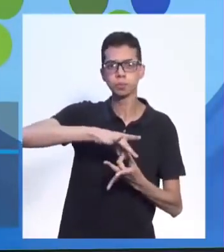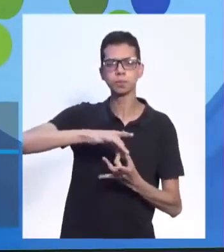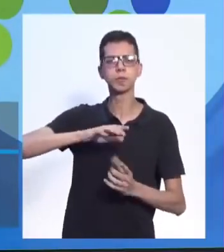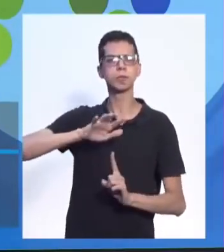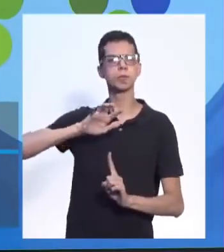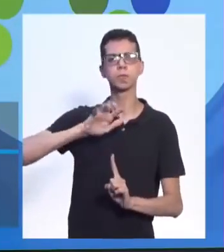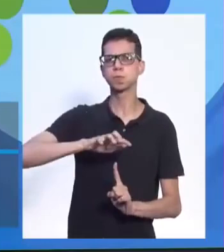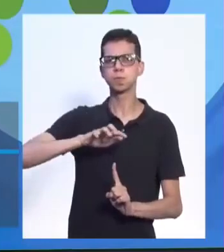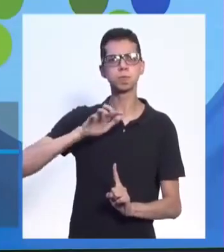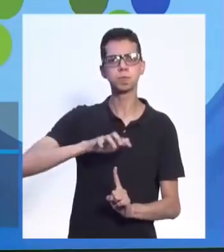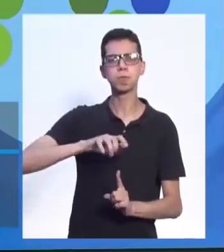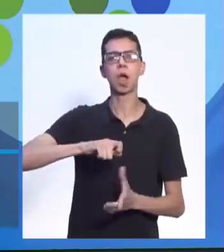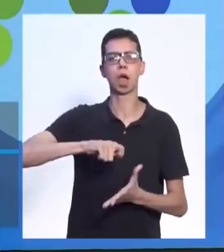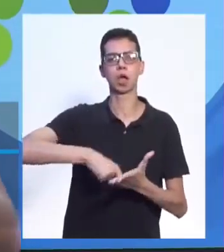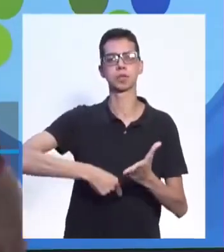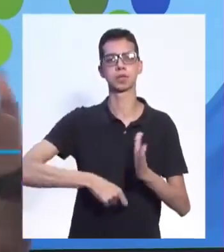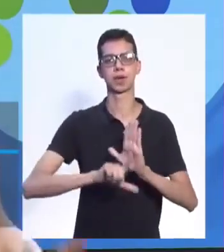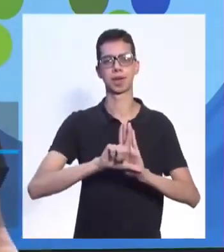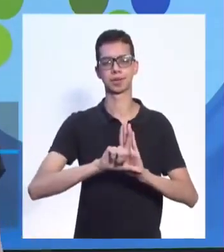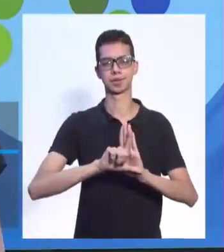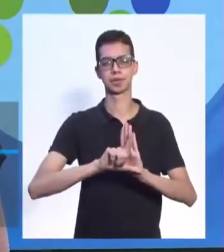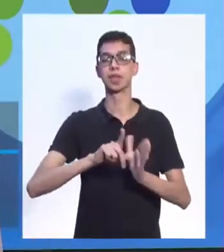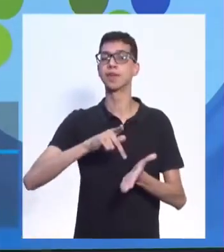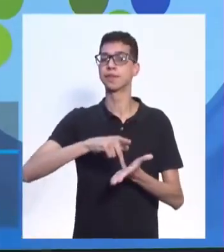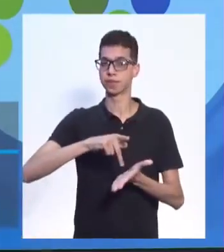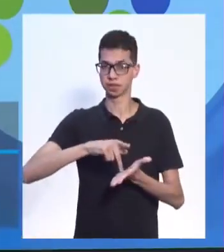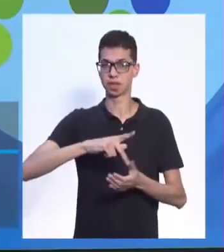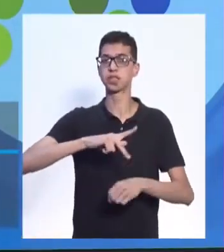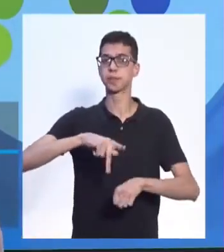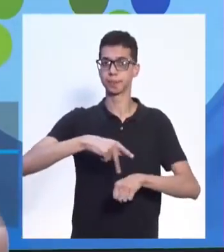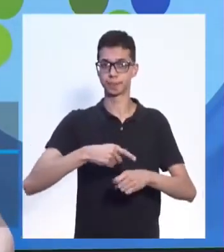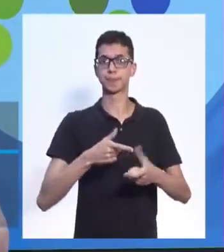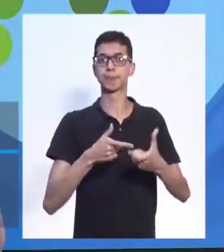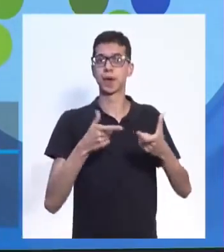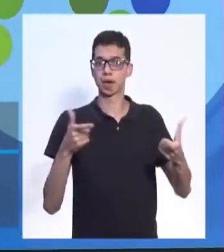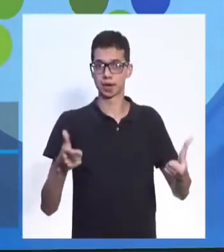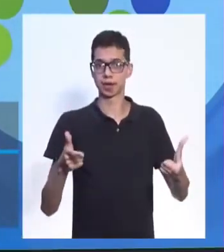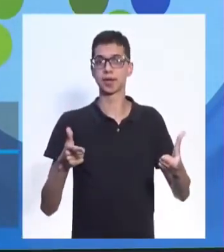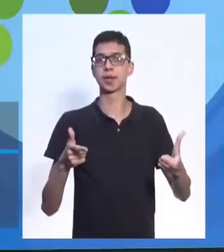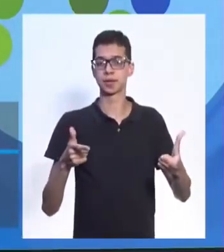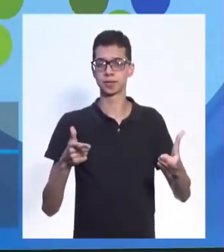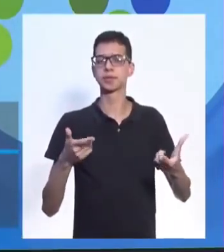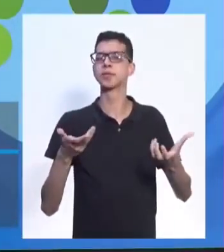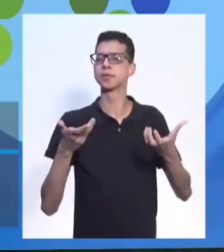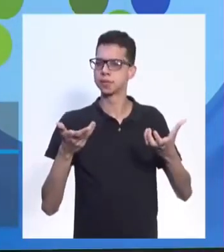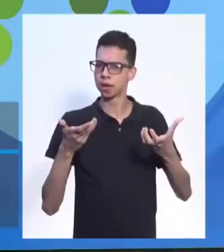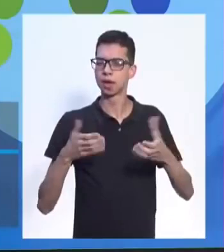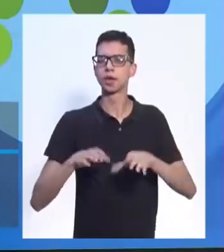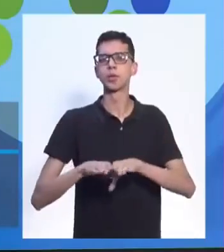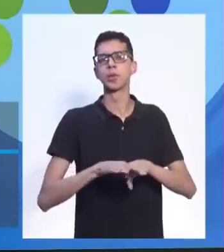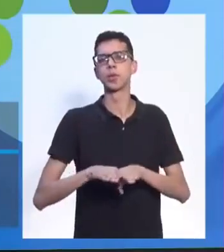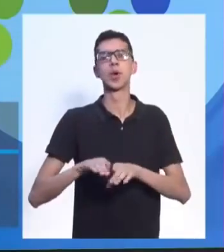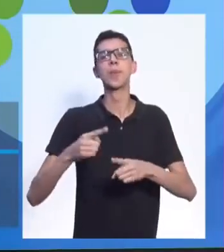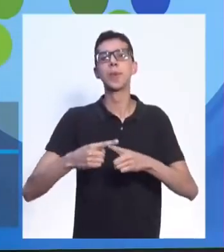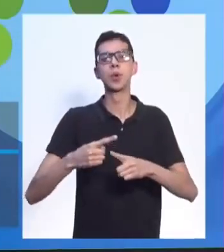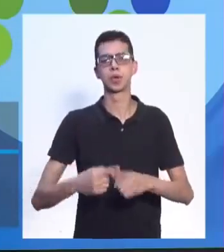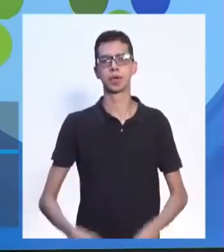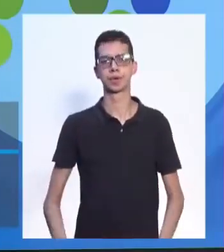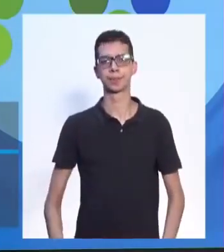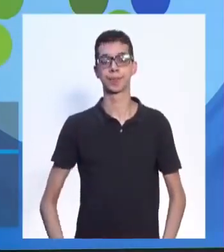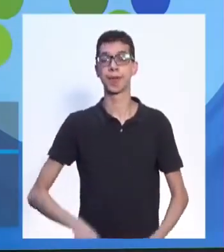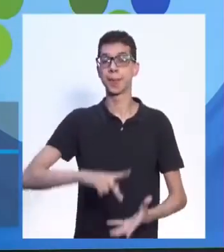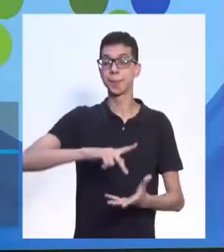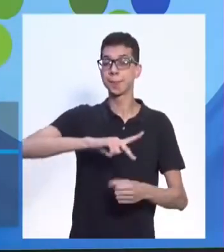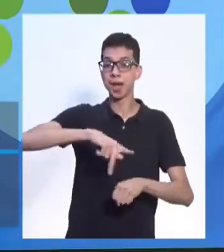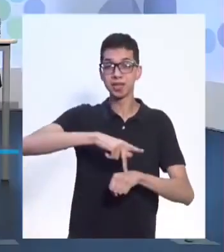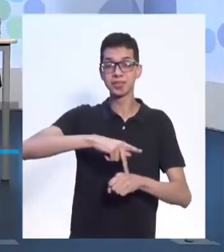muitos países hoje, né, têm ações que buscam essa igualdade, muitas vezes por pressão até internacional,